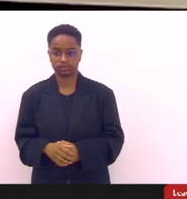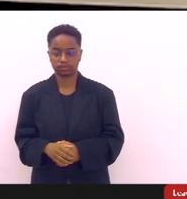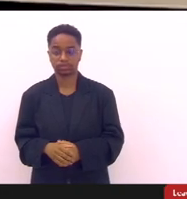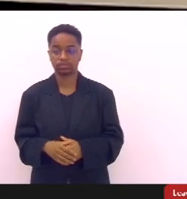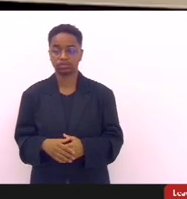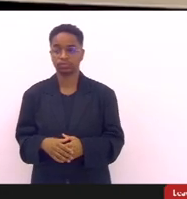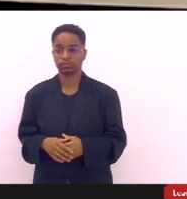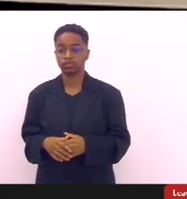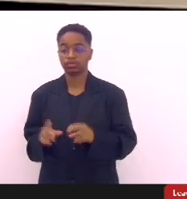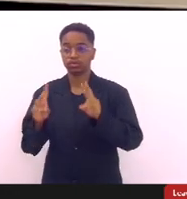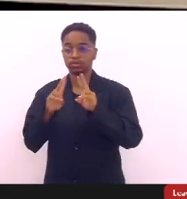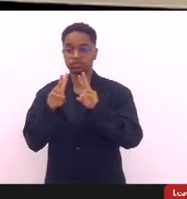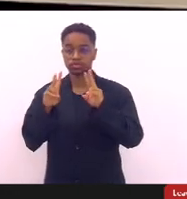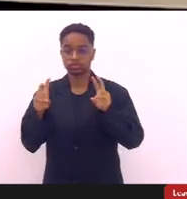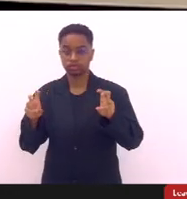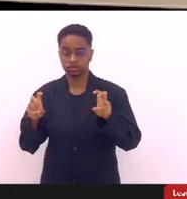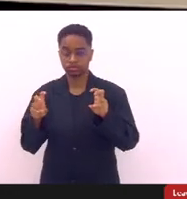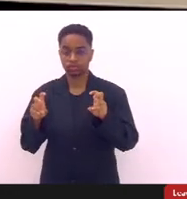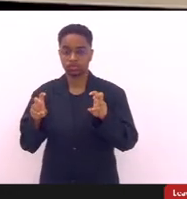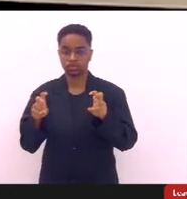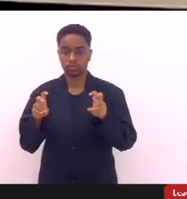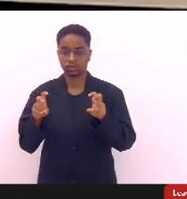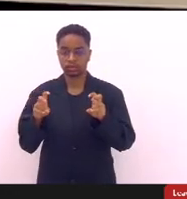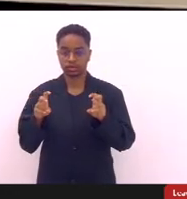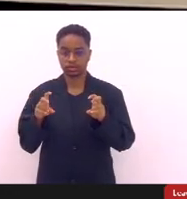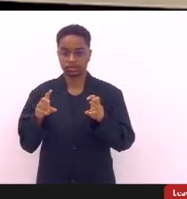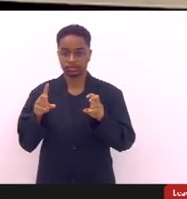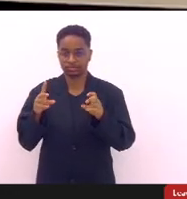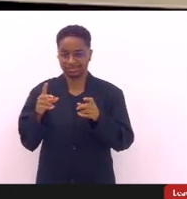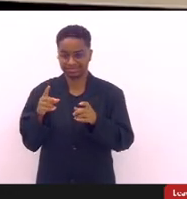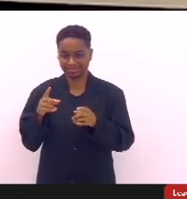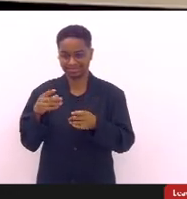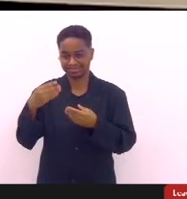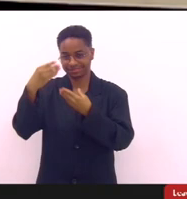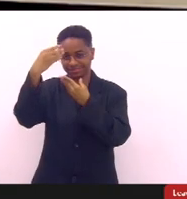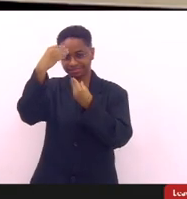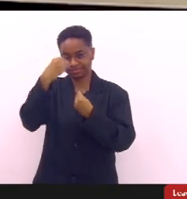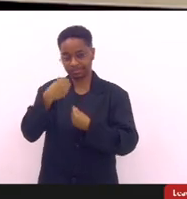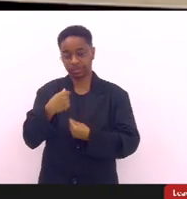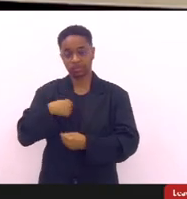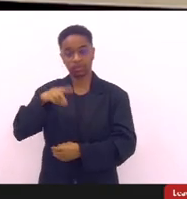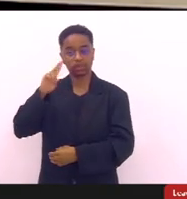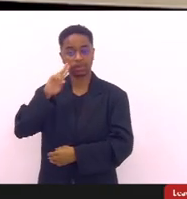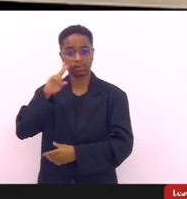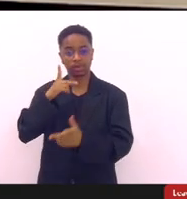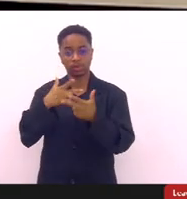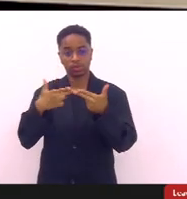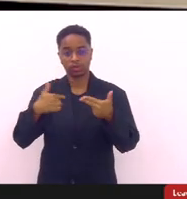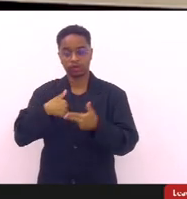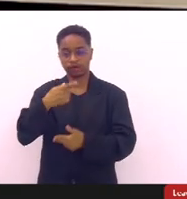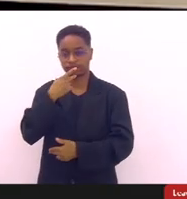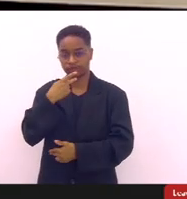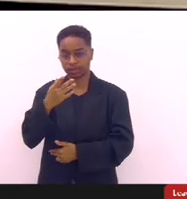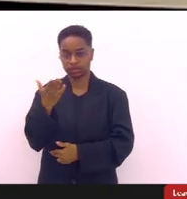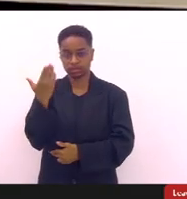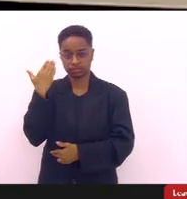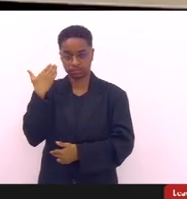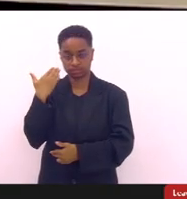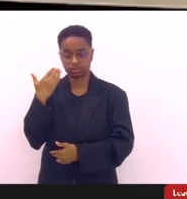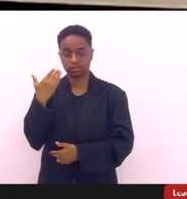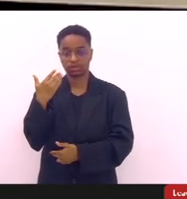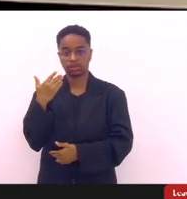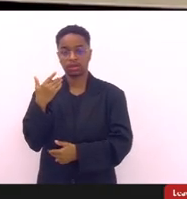screening radiológico, né, eu queria lembrar algo que eu já disse na outra audiência pública, né, que o